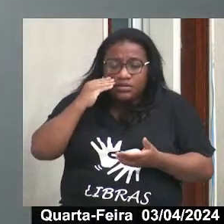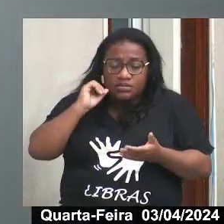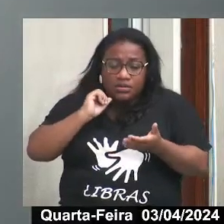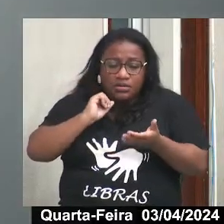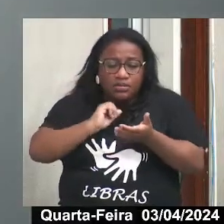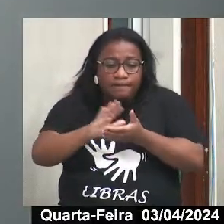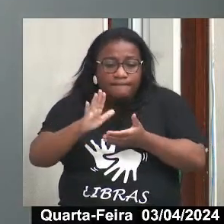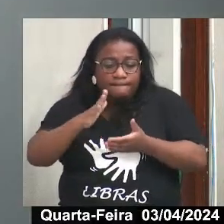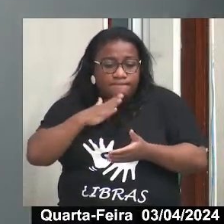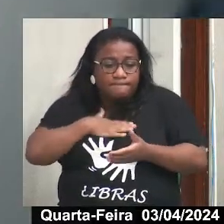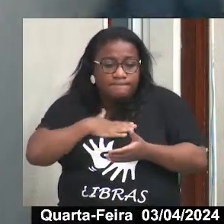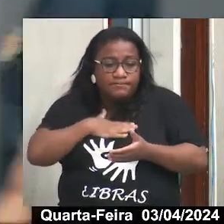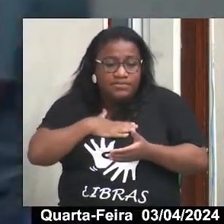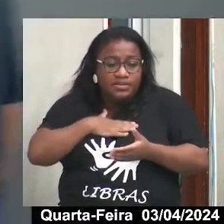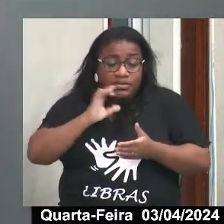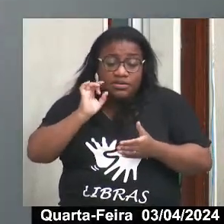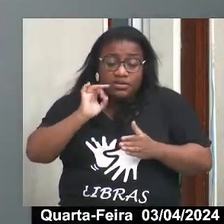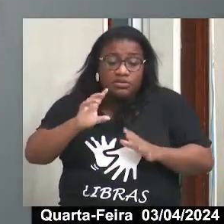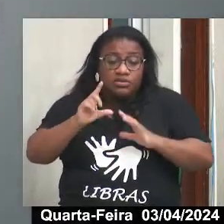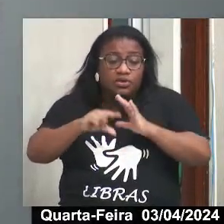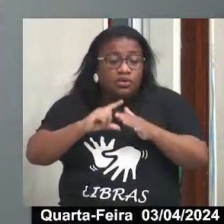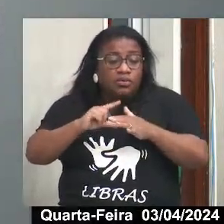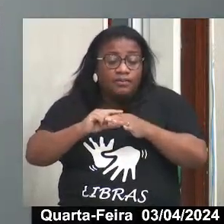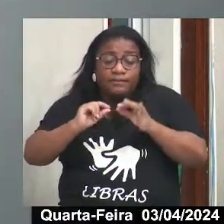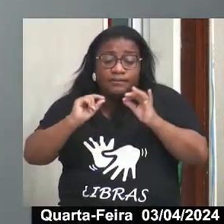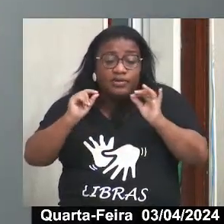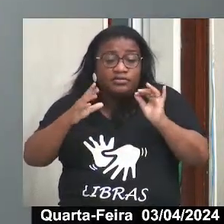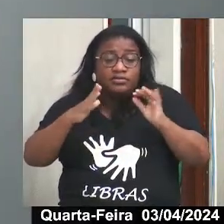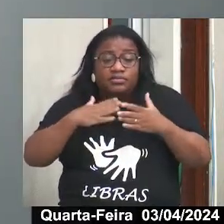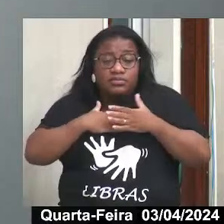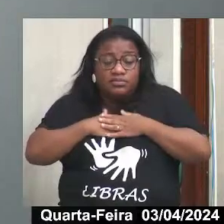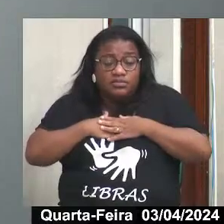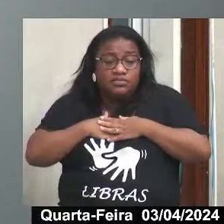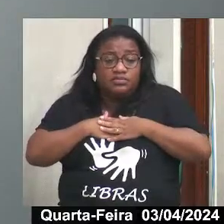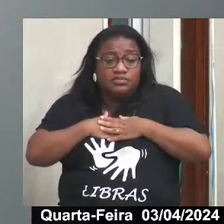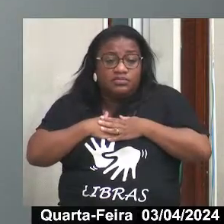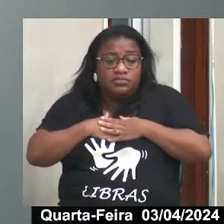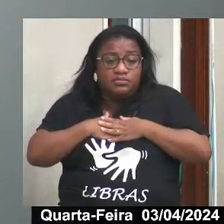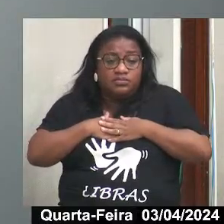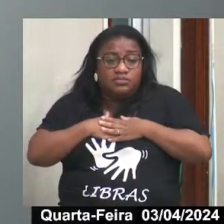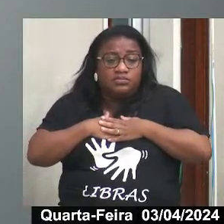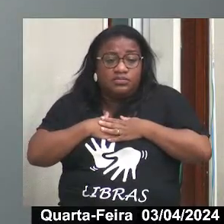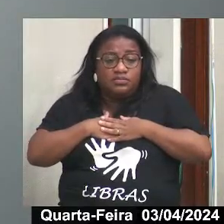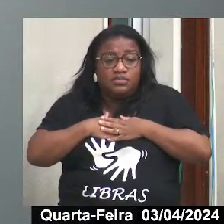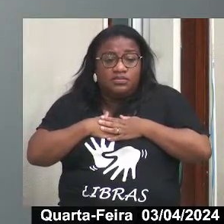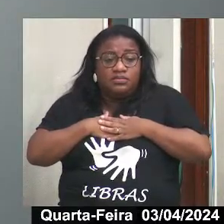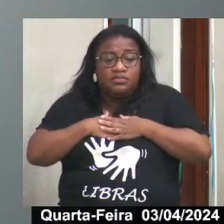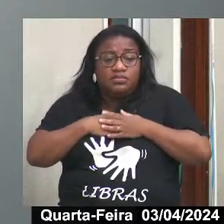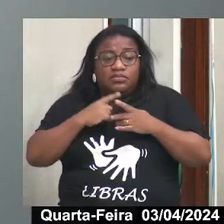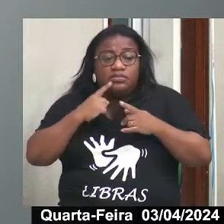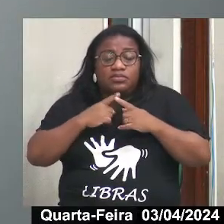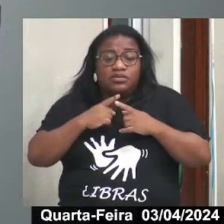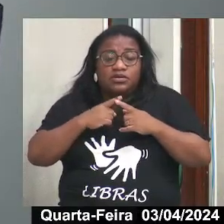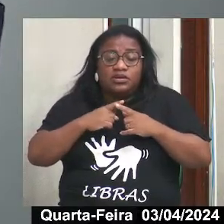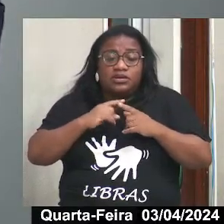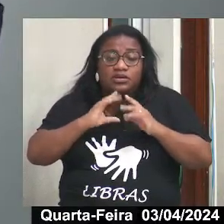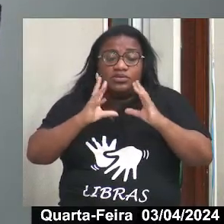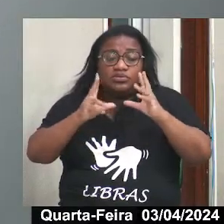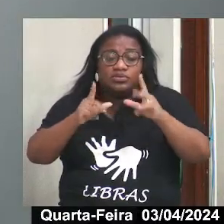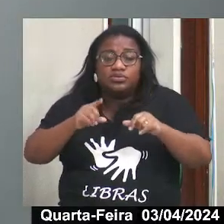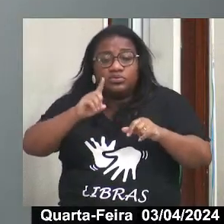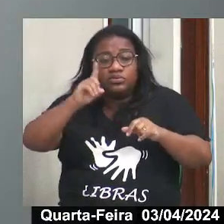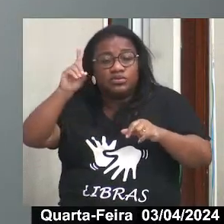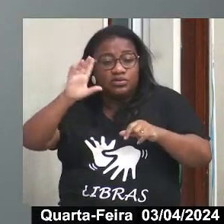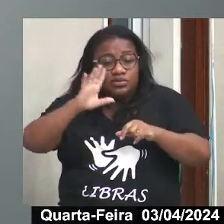absurda foi um presente que o prefeito de Embu das Artes nos deu. Porque tudo que Deus